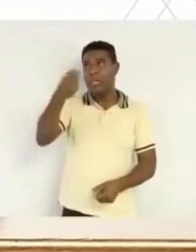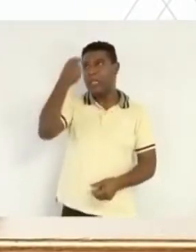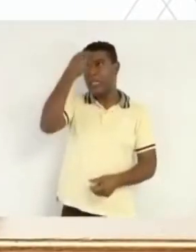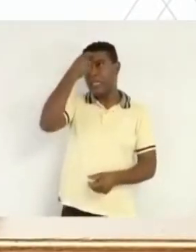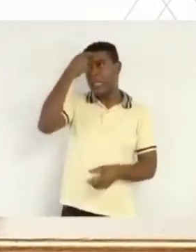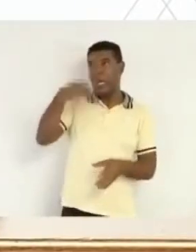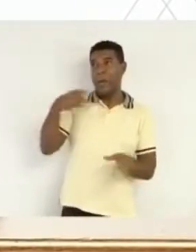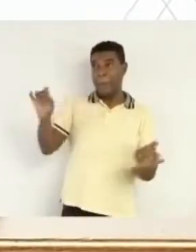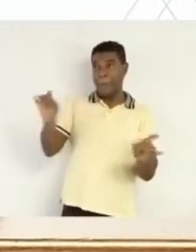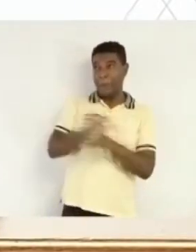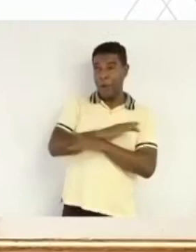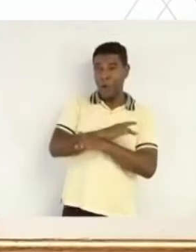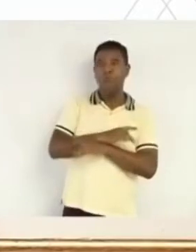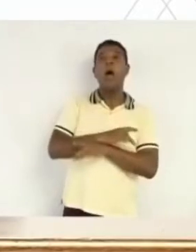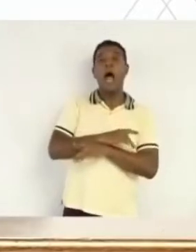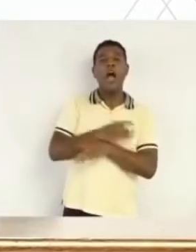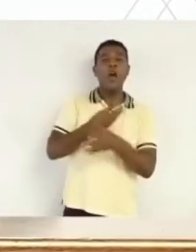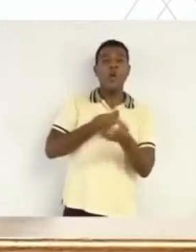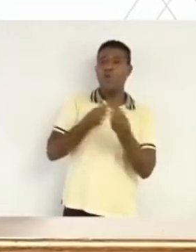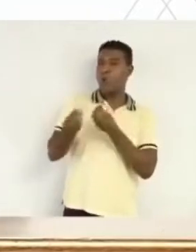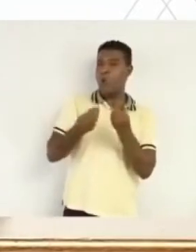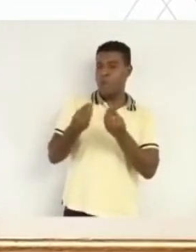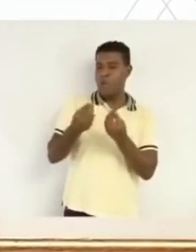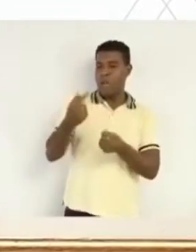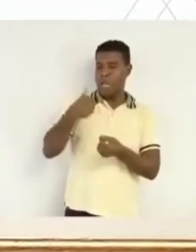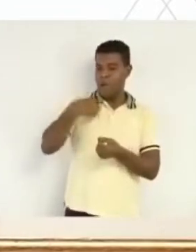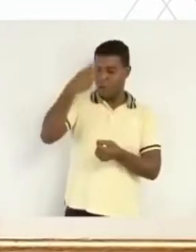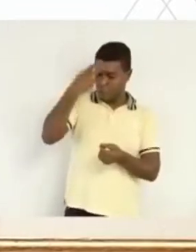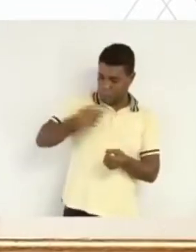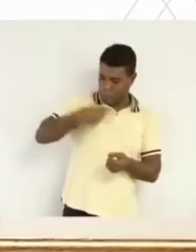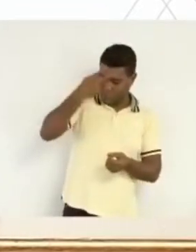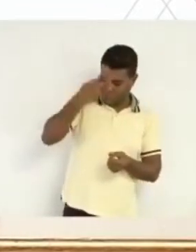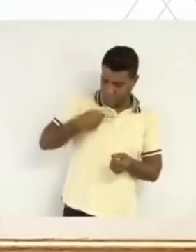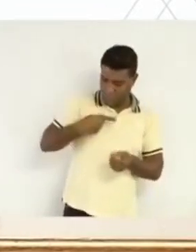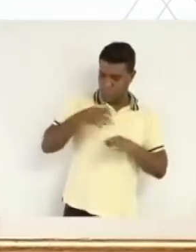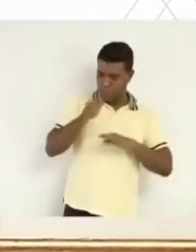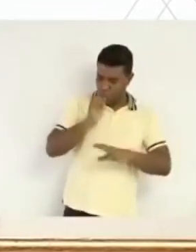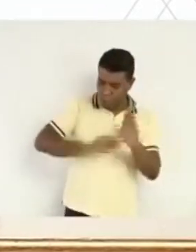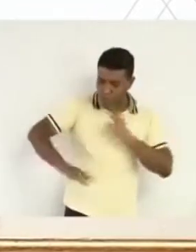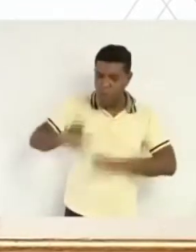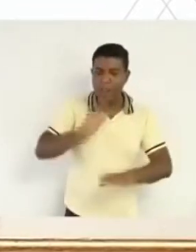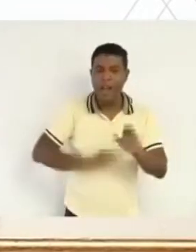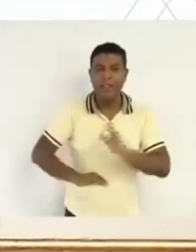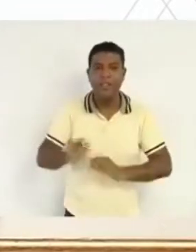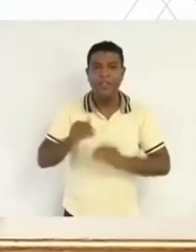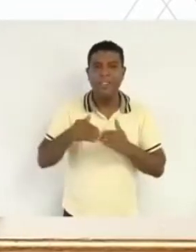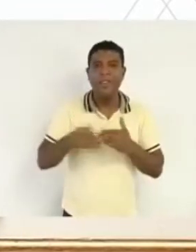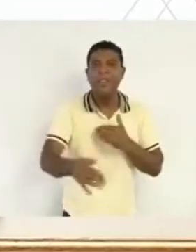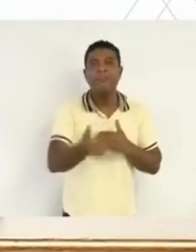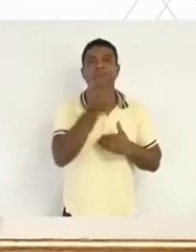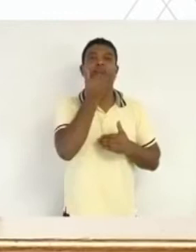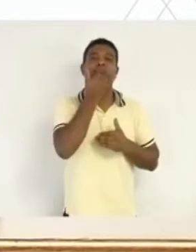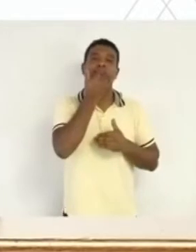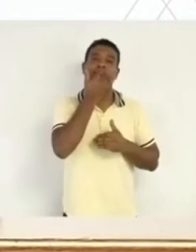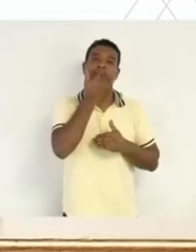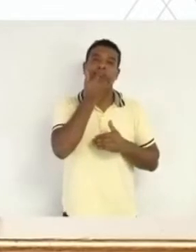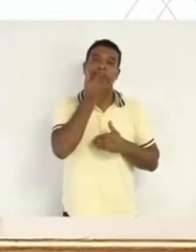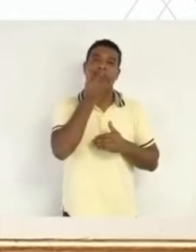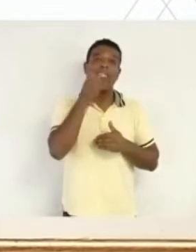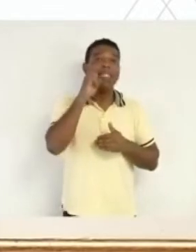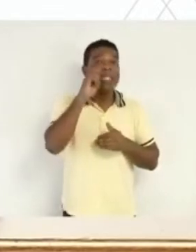responsabilidade que temos nós podemos perder esses avanços que nós tivemos então é muito importante